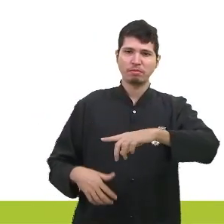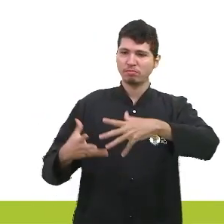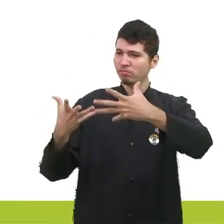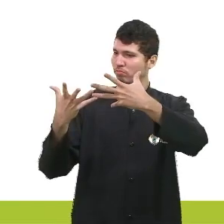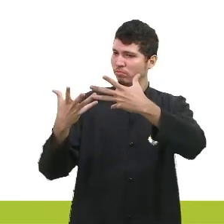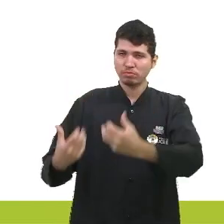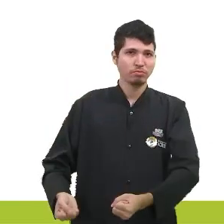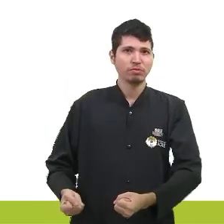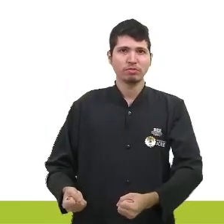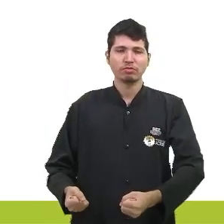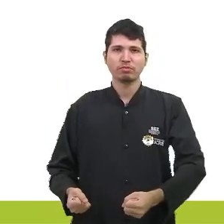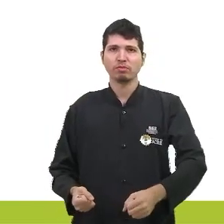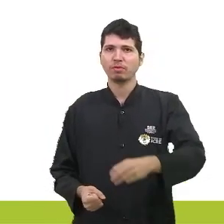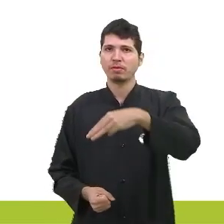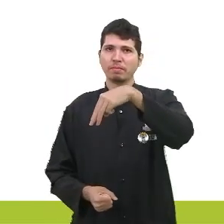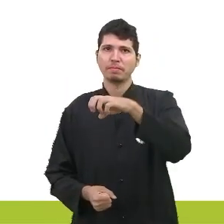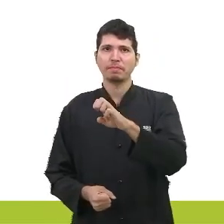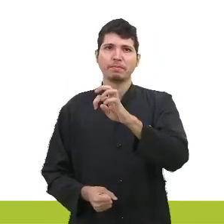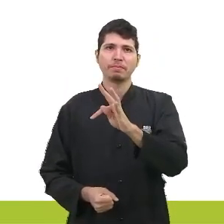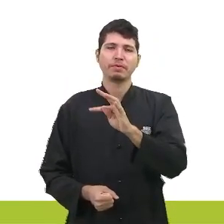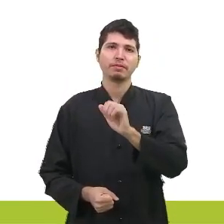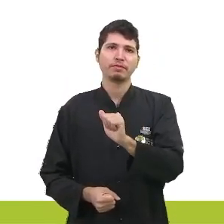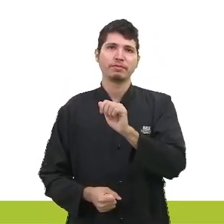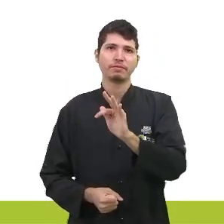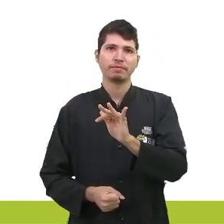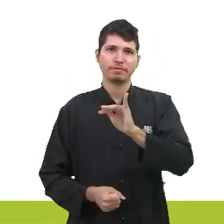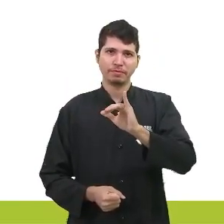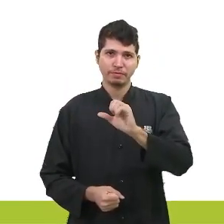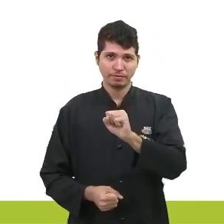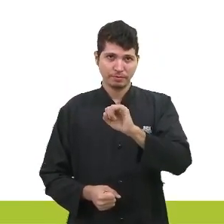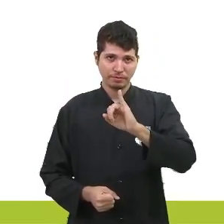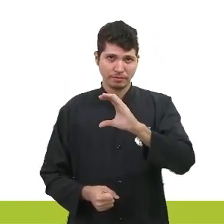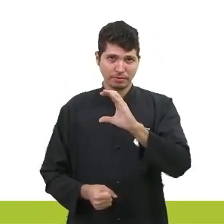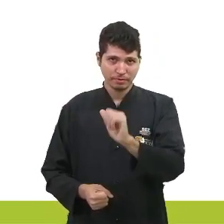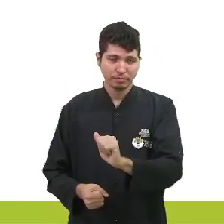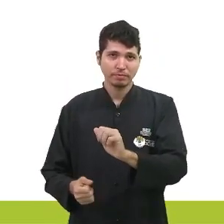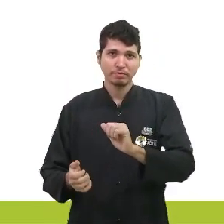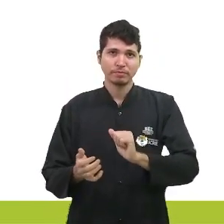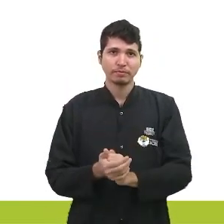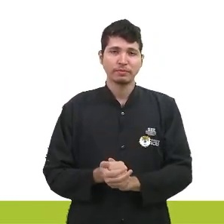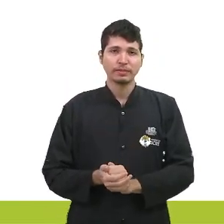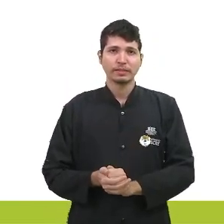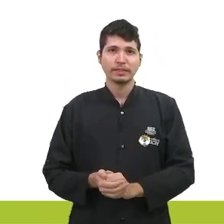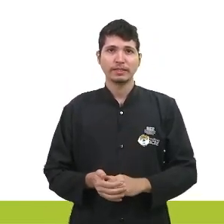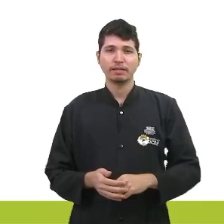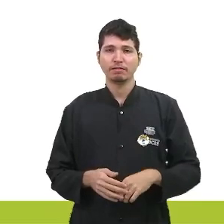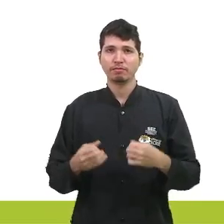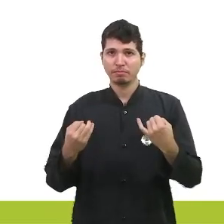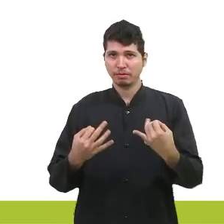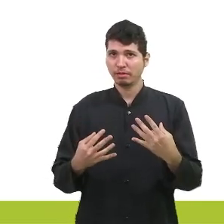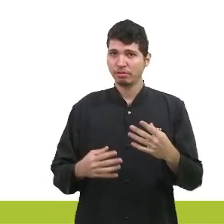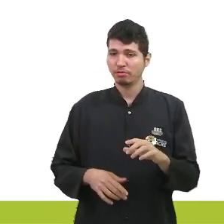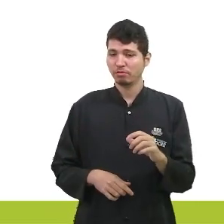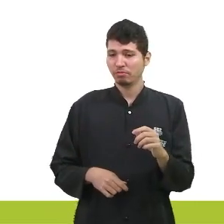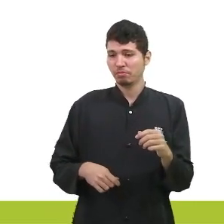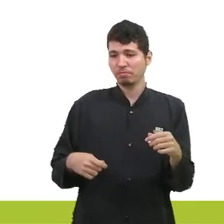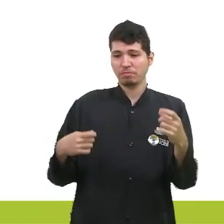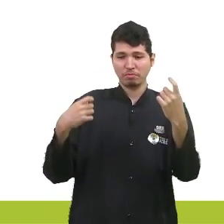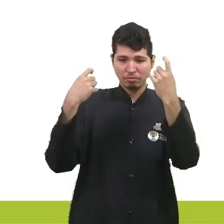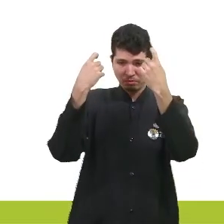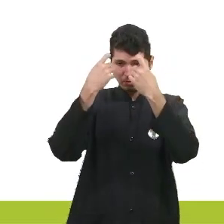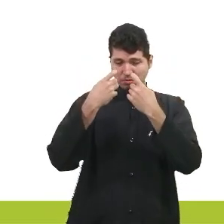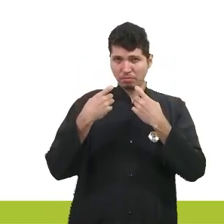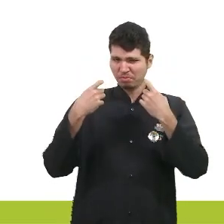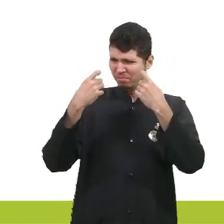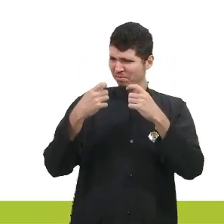a religião e vai dizer que o mundo que nós temos é o mundo material a gente não tem que se preocupar com o mundo espiritual para ele Deus